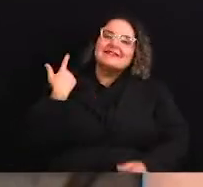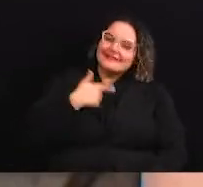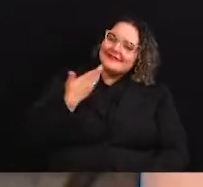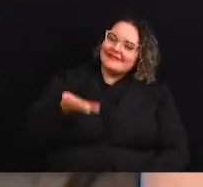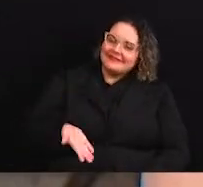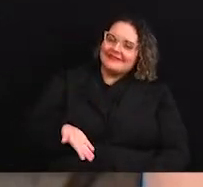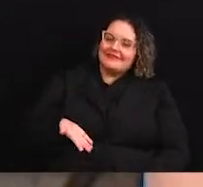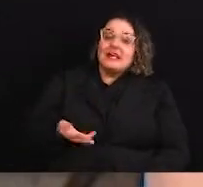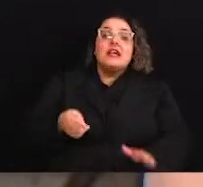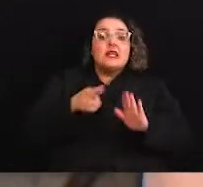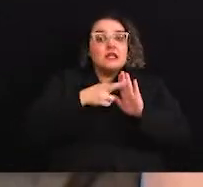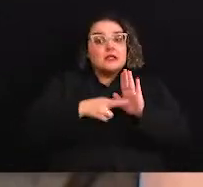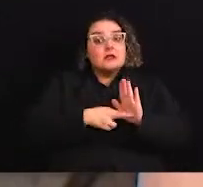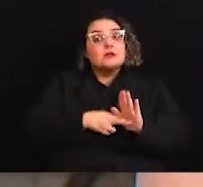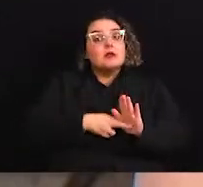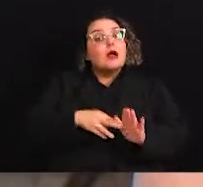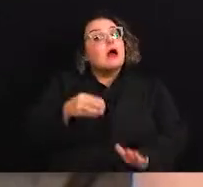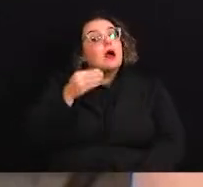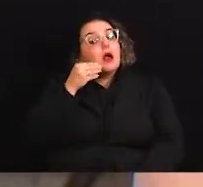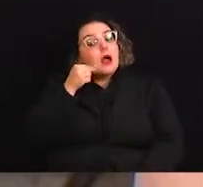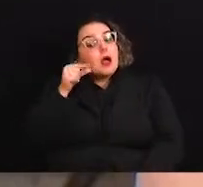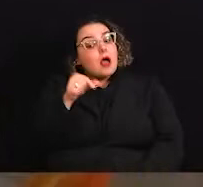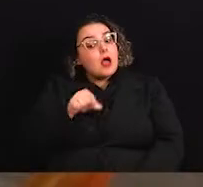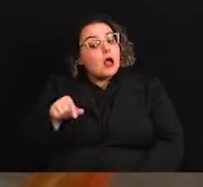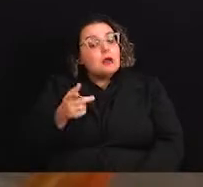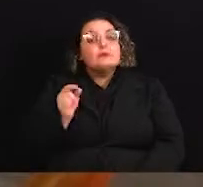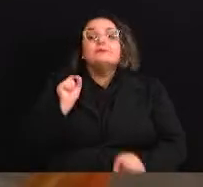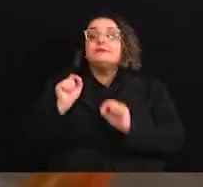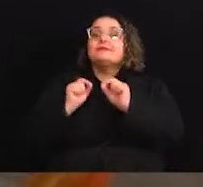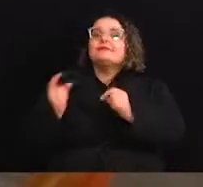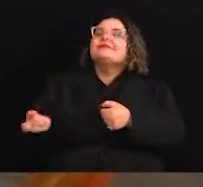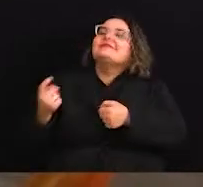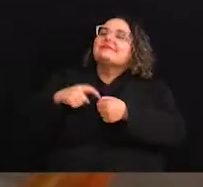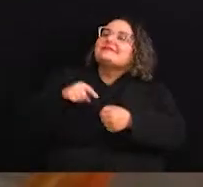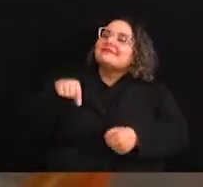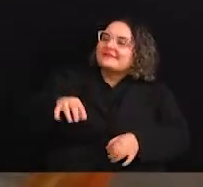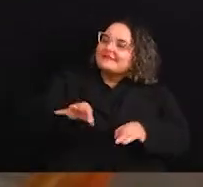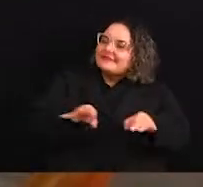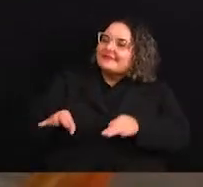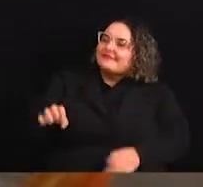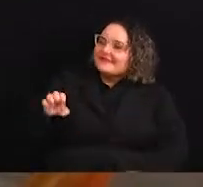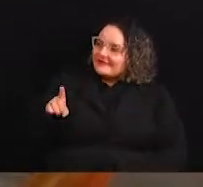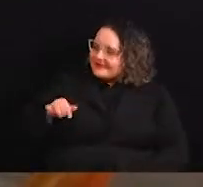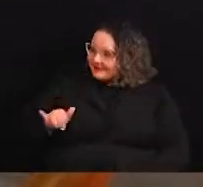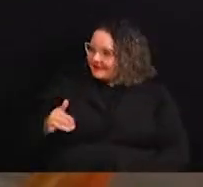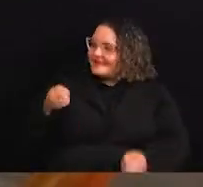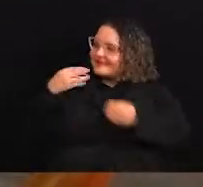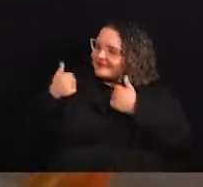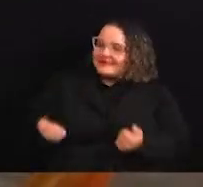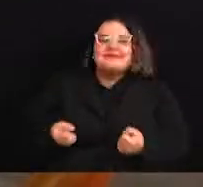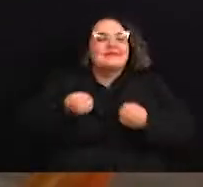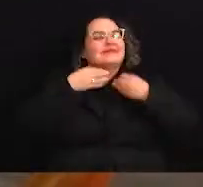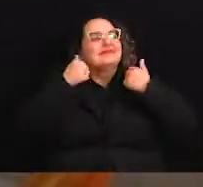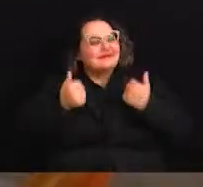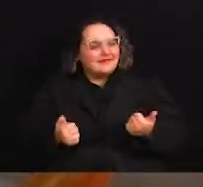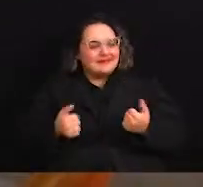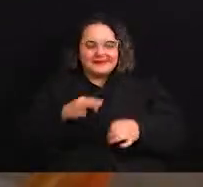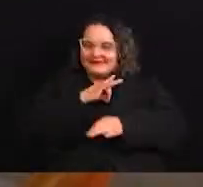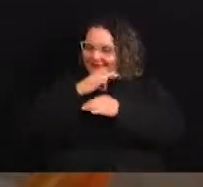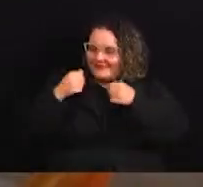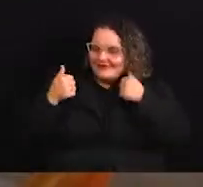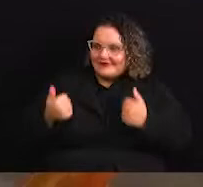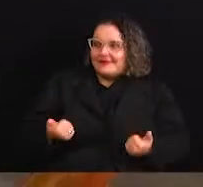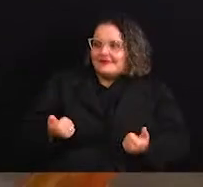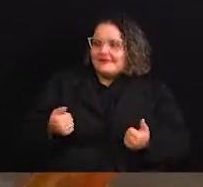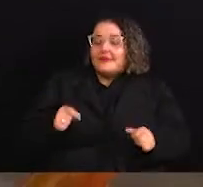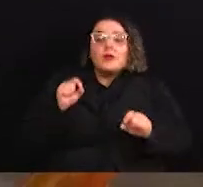gente. E ó, tem receita salgada hoje, hein? Quem está de volta aqui no programa é a Edi. Tudo bem, Edi? Tudo bem. Tudo